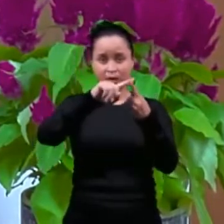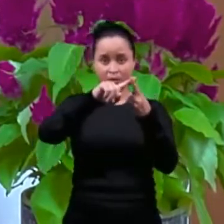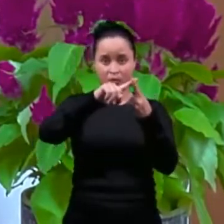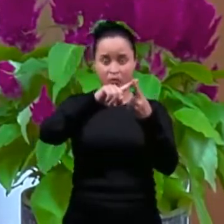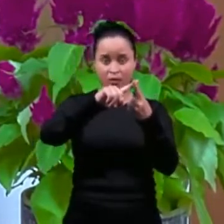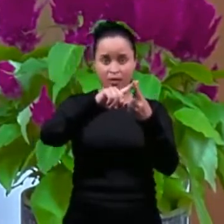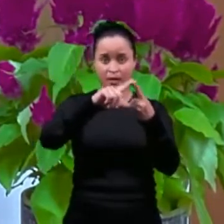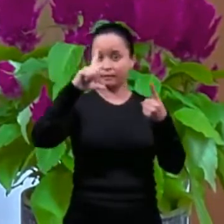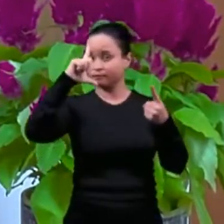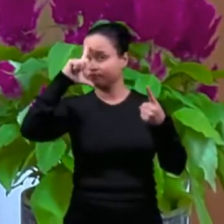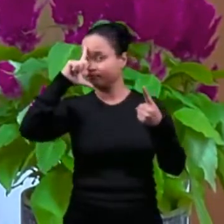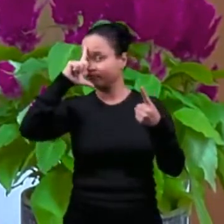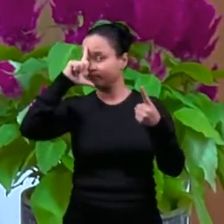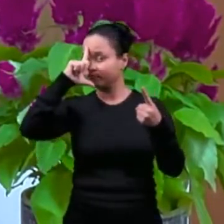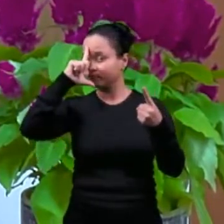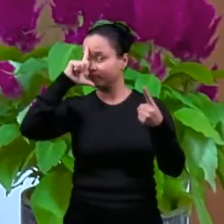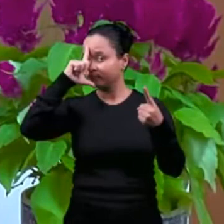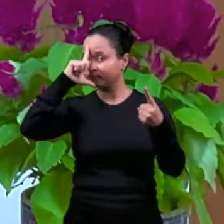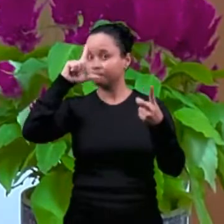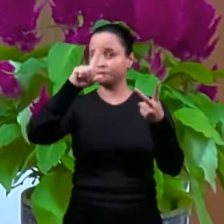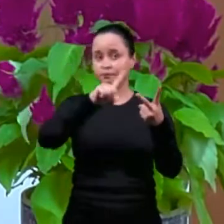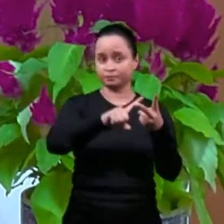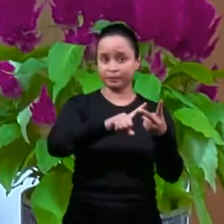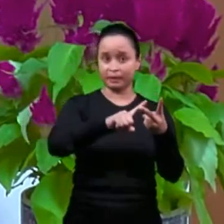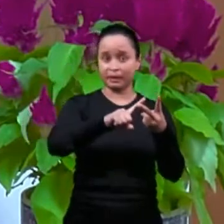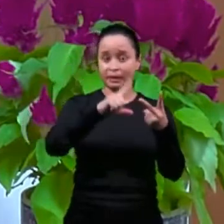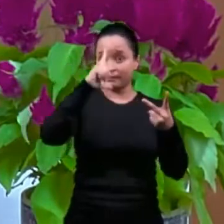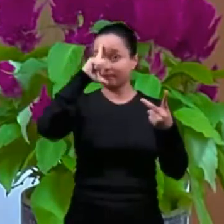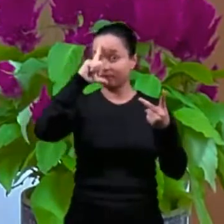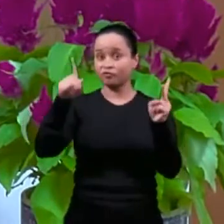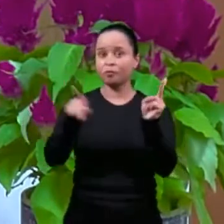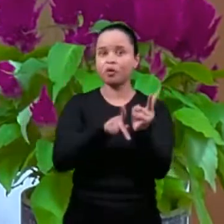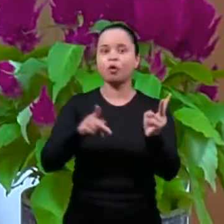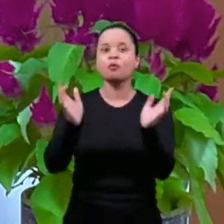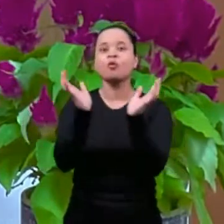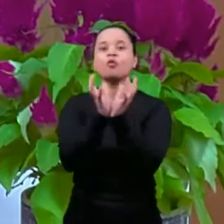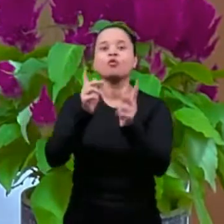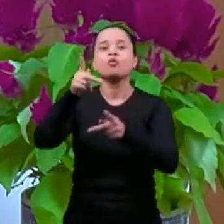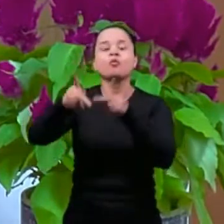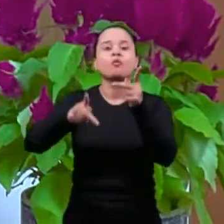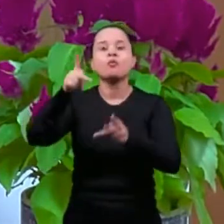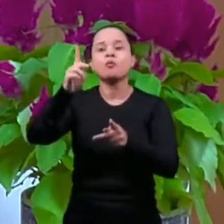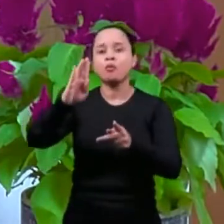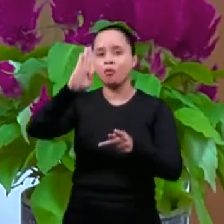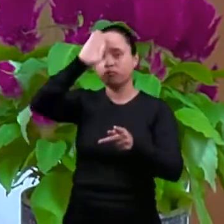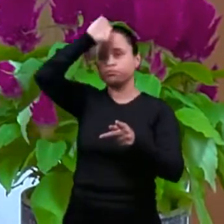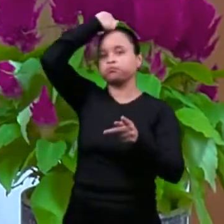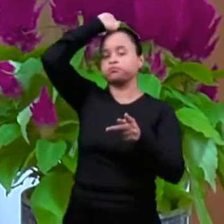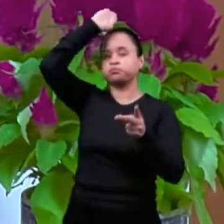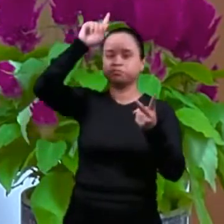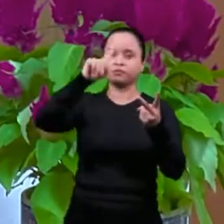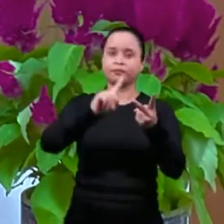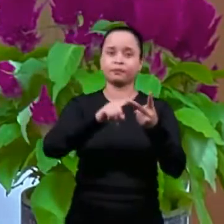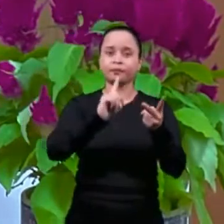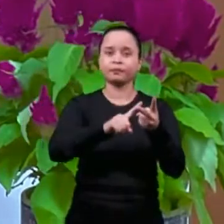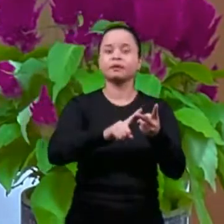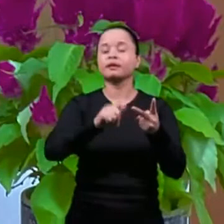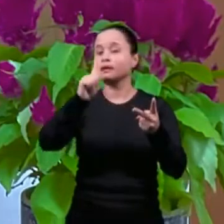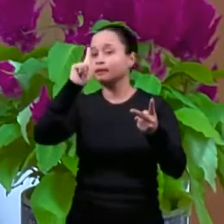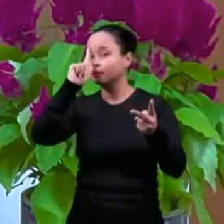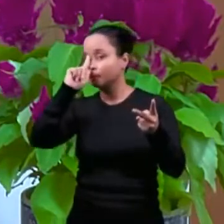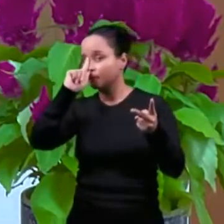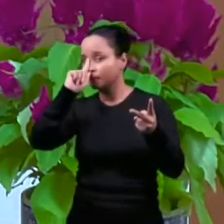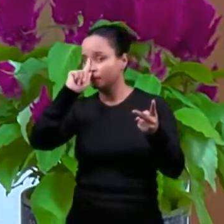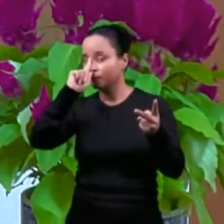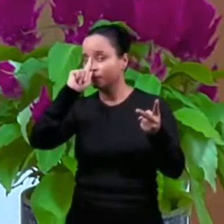dos romanos, era o grego, e todos conheciam, porque o grego havia dominado muitas partes do mundo